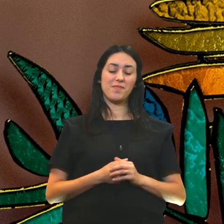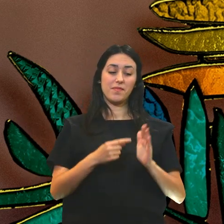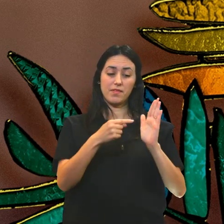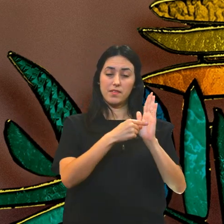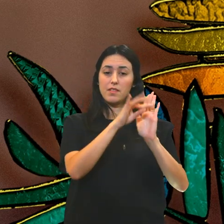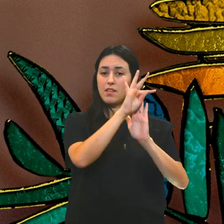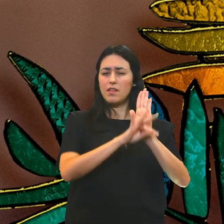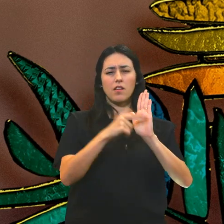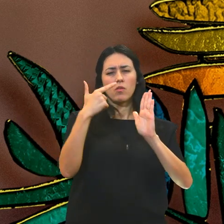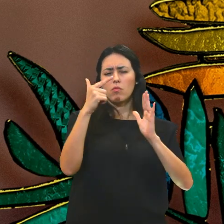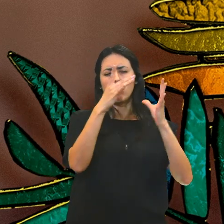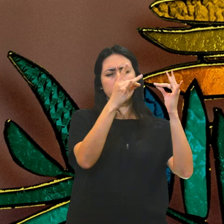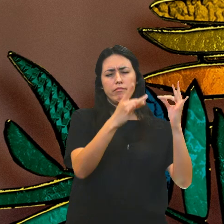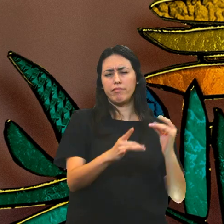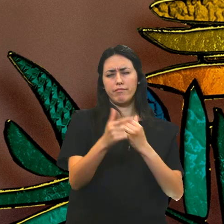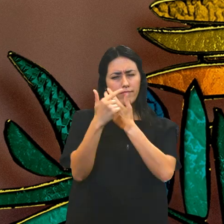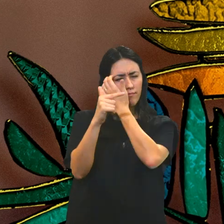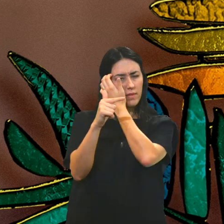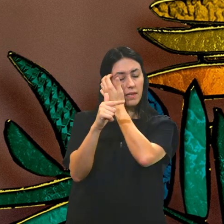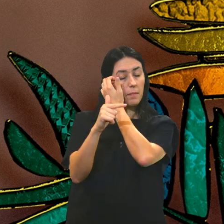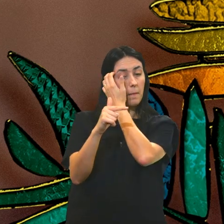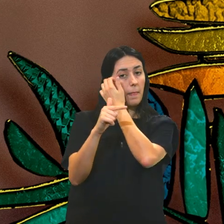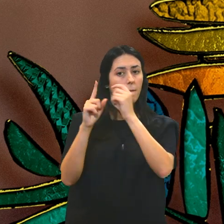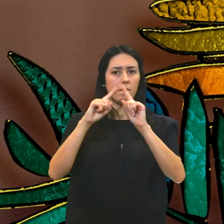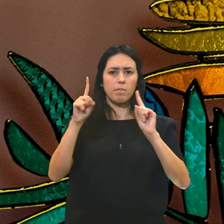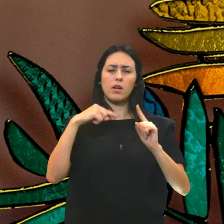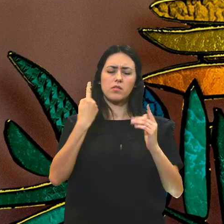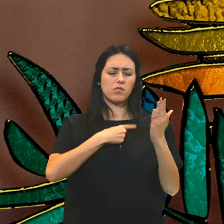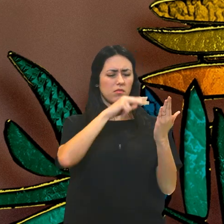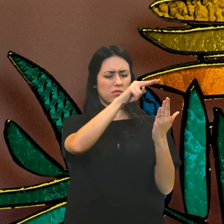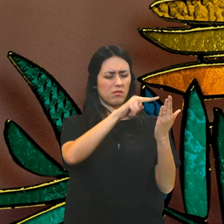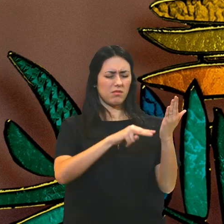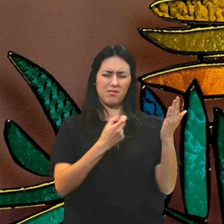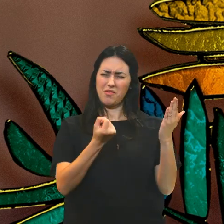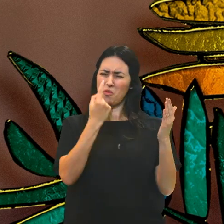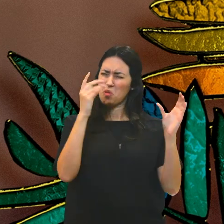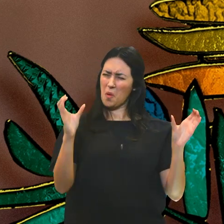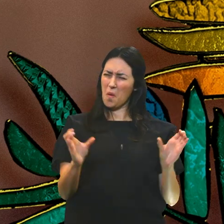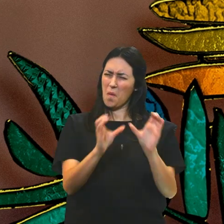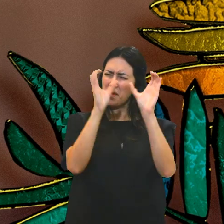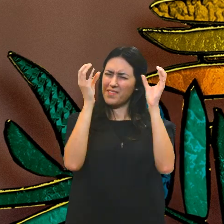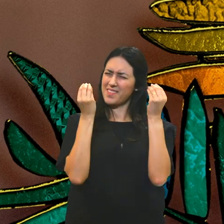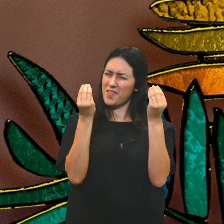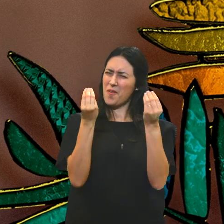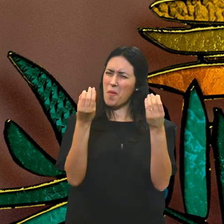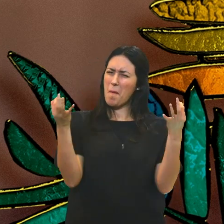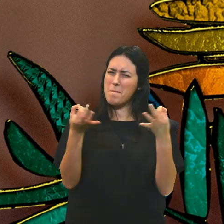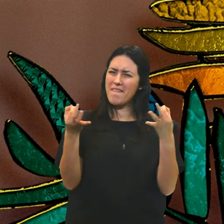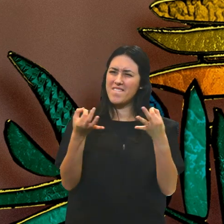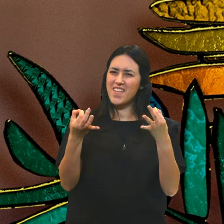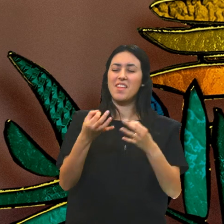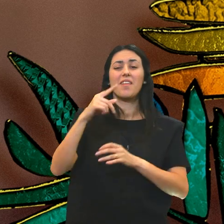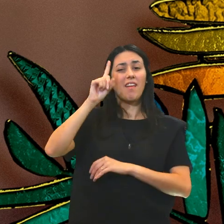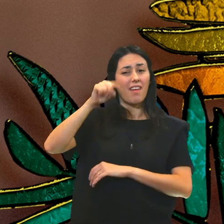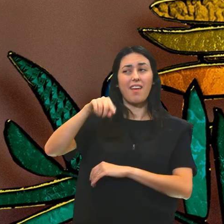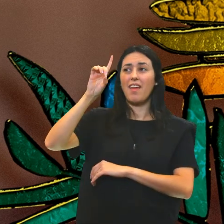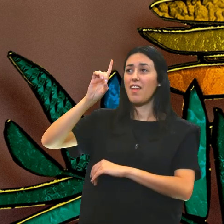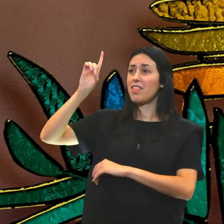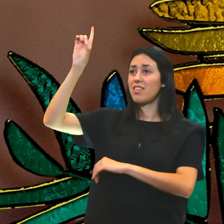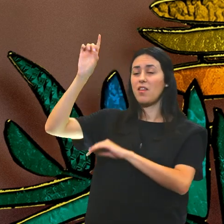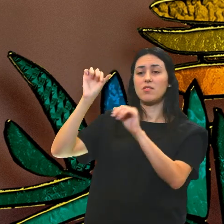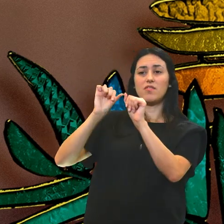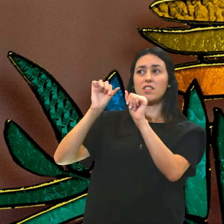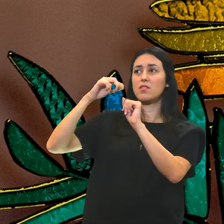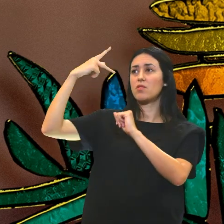aqui, mas essas ideias que podem parecer coincidências são sim a mão de Deus realizando o seu